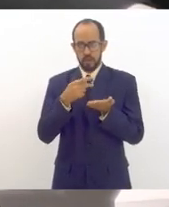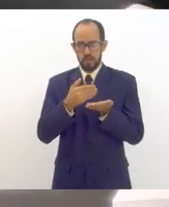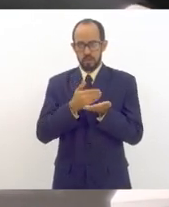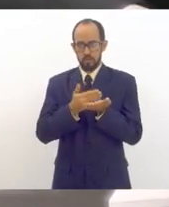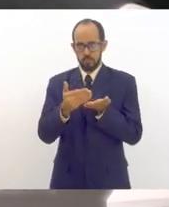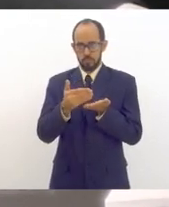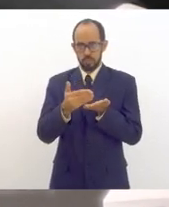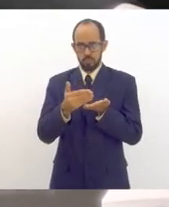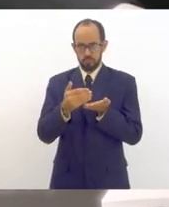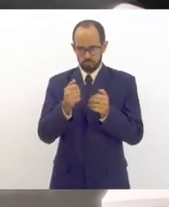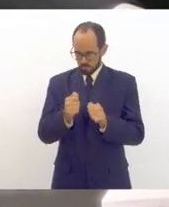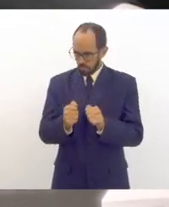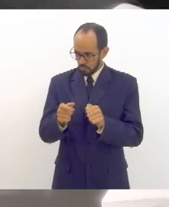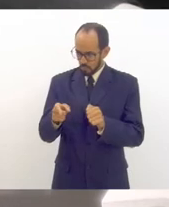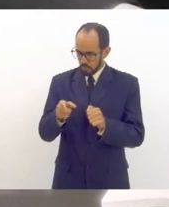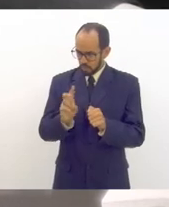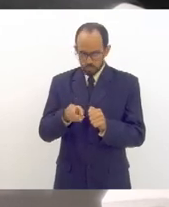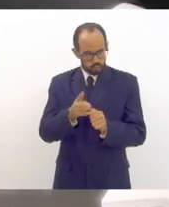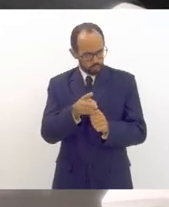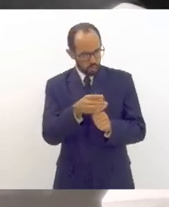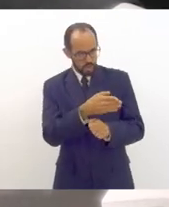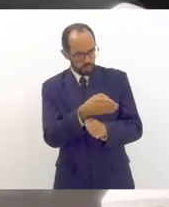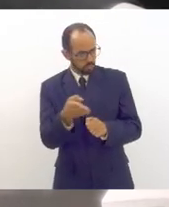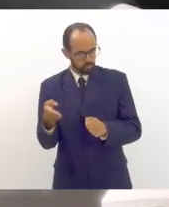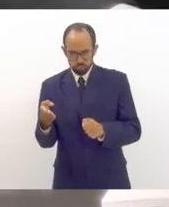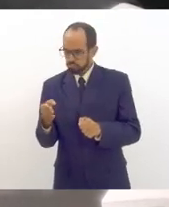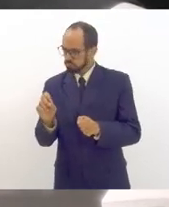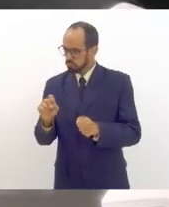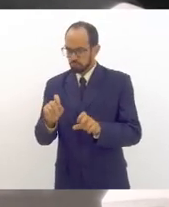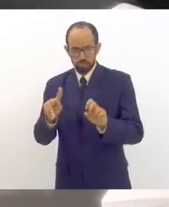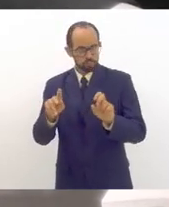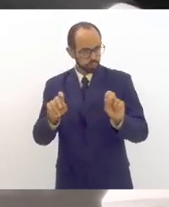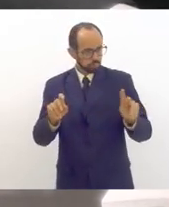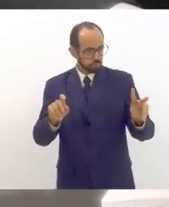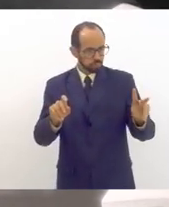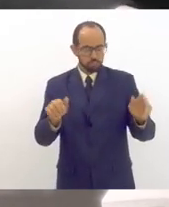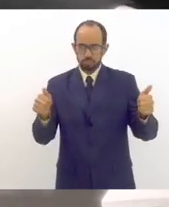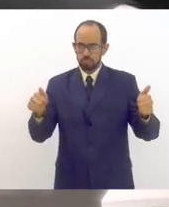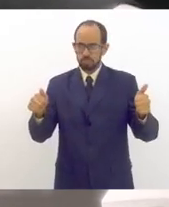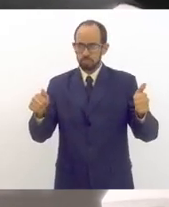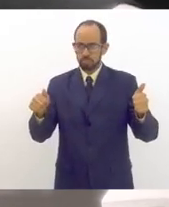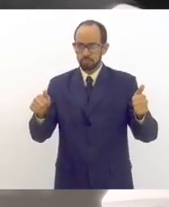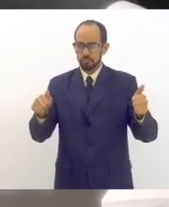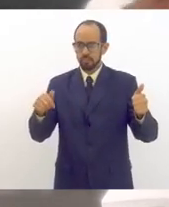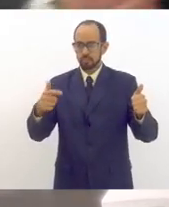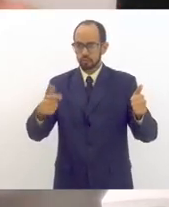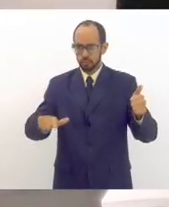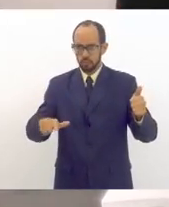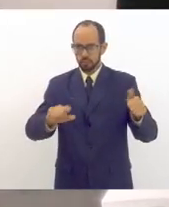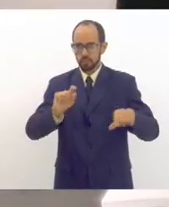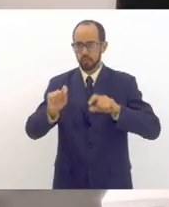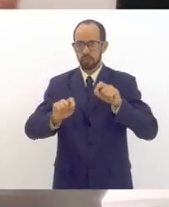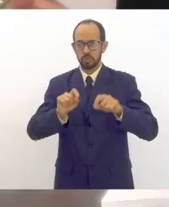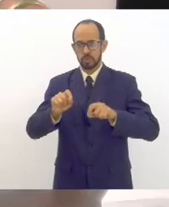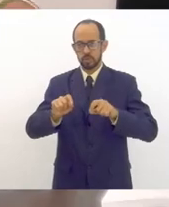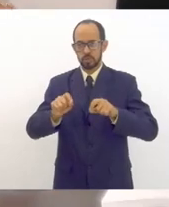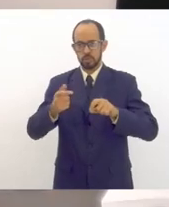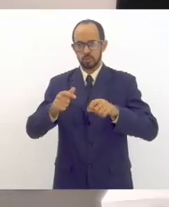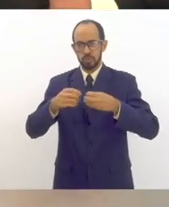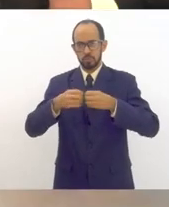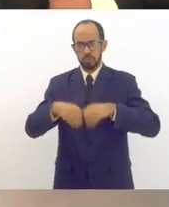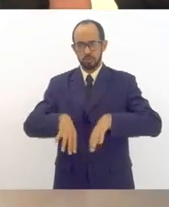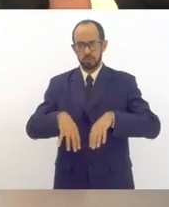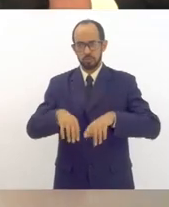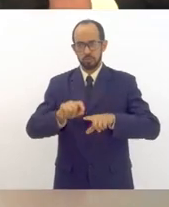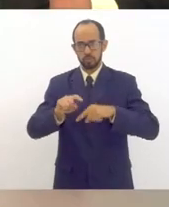ser mantido? Sim. Ok? De novo, sem prejuízo. Prejuízo de que amanhã